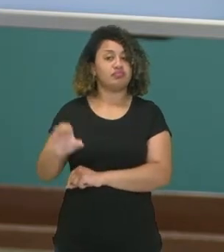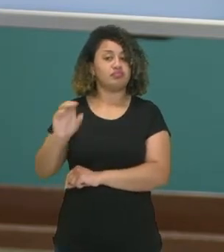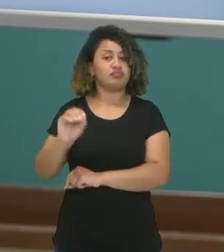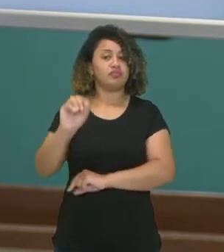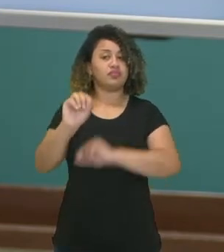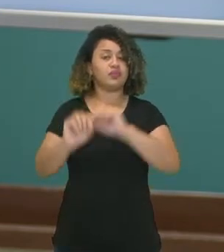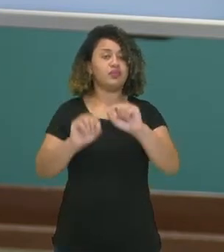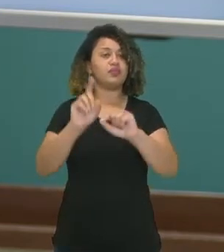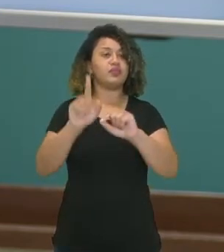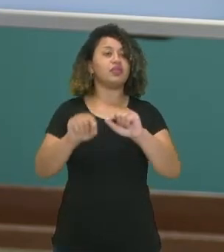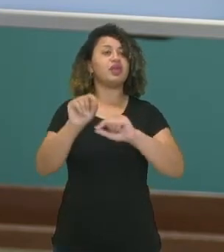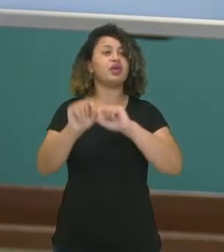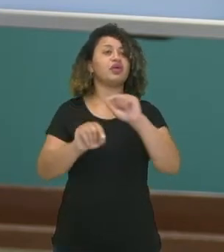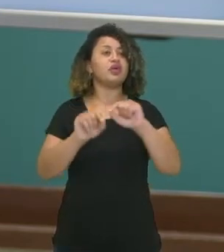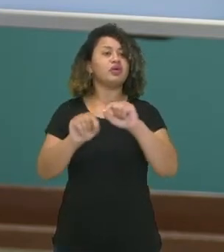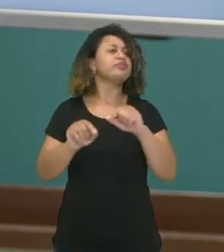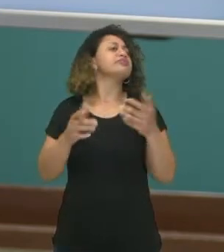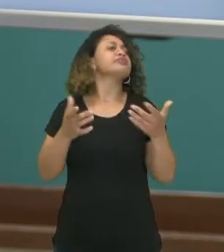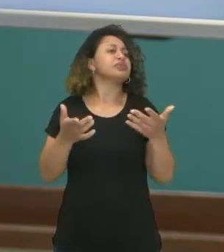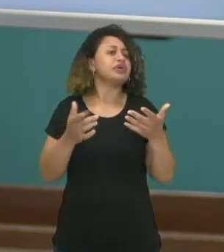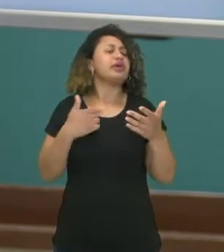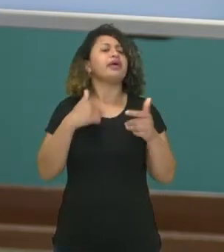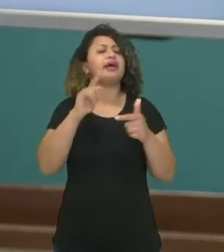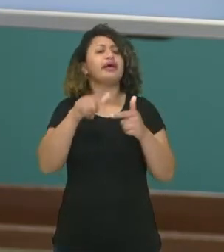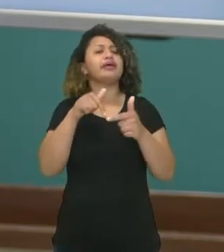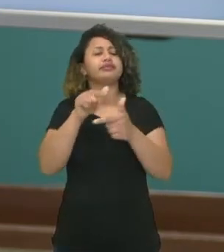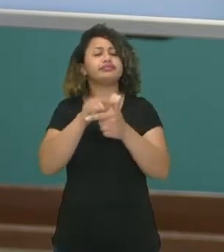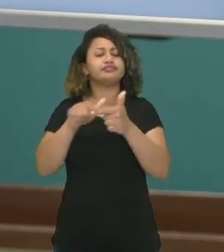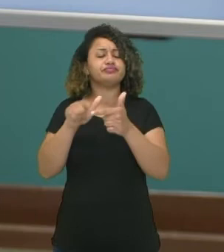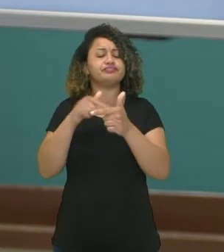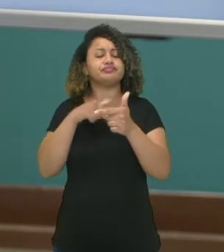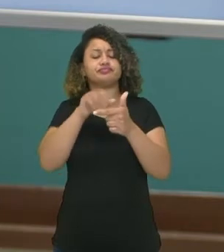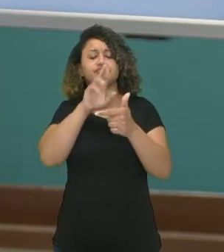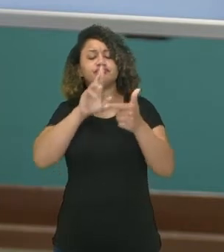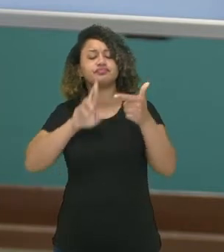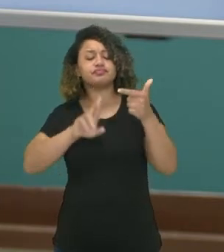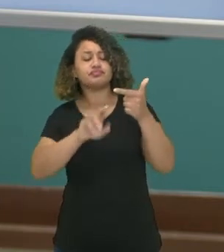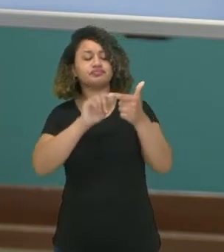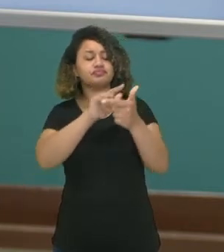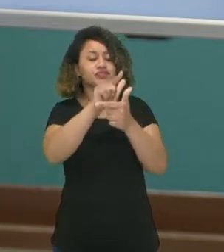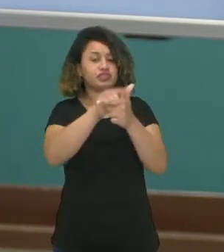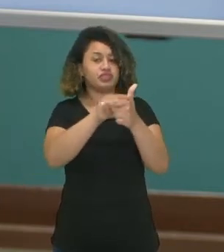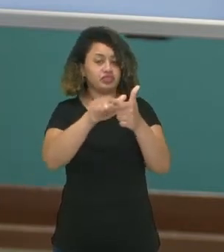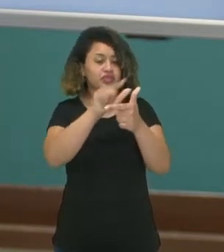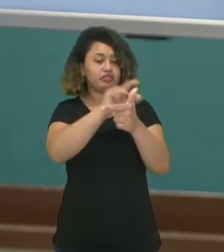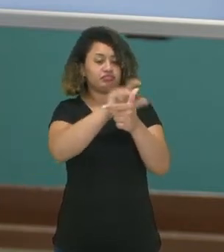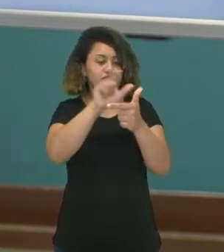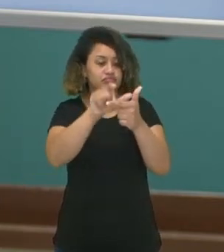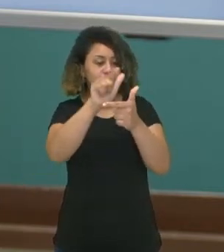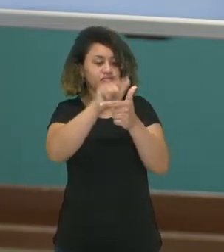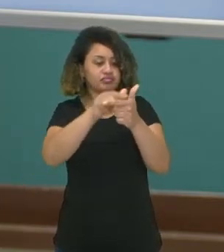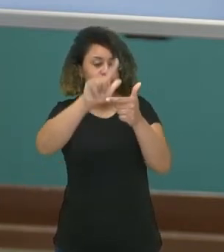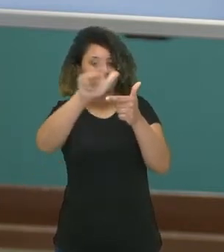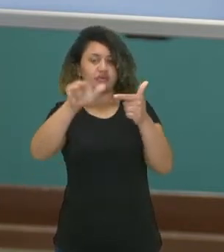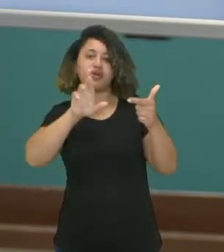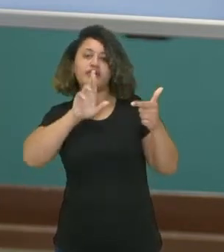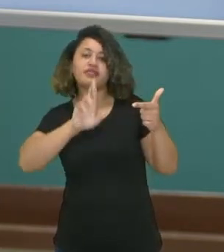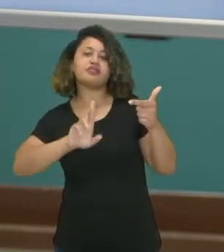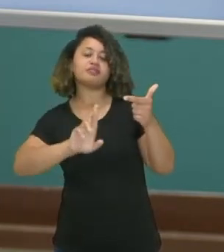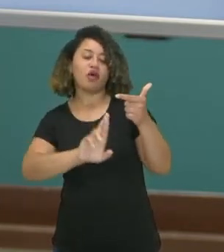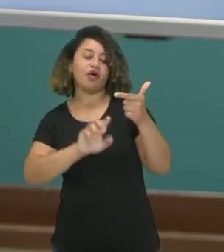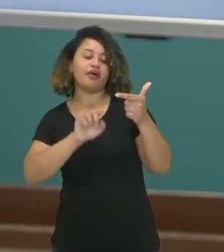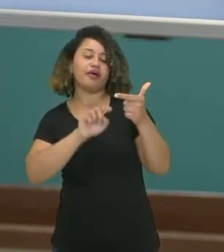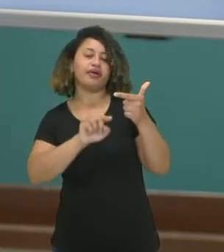o quociente. O que é quociente? É o resultado de uma divisão do primeiro